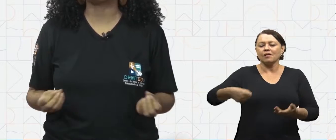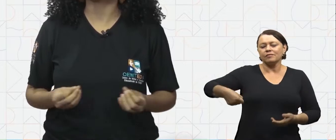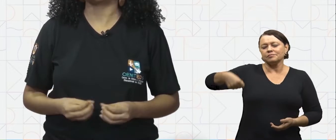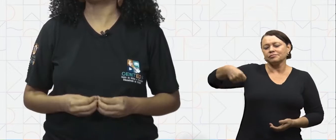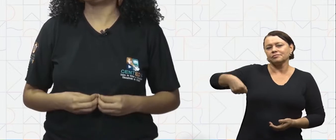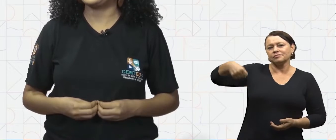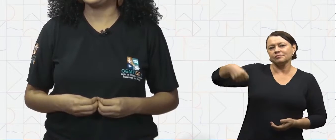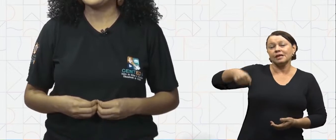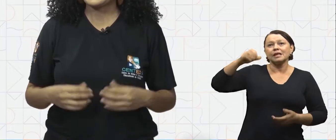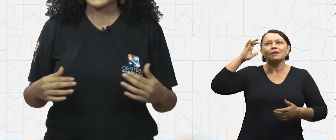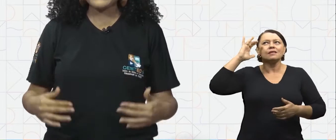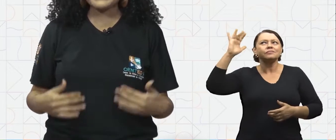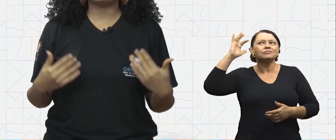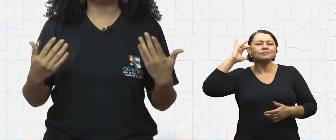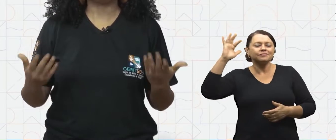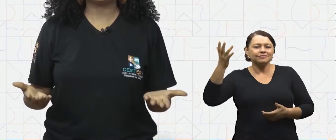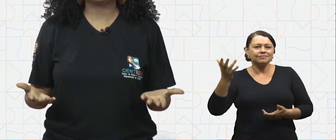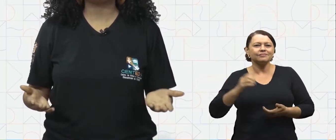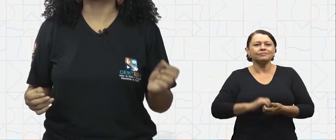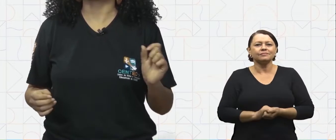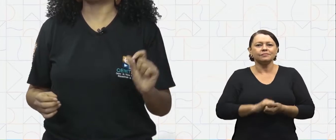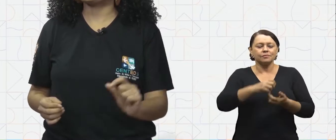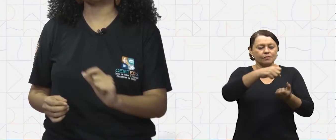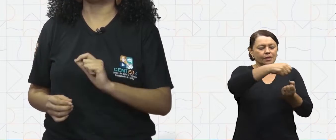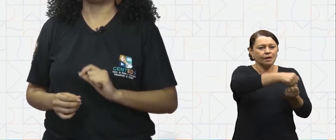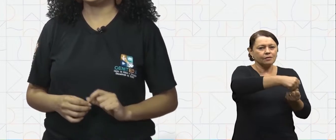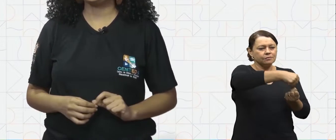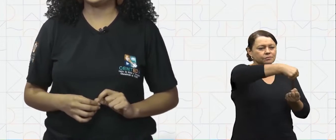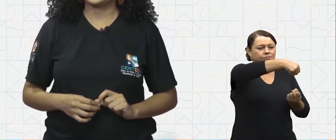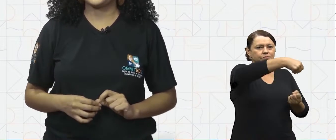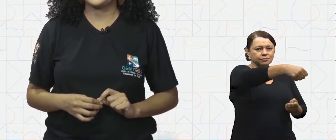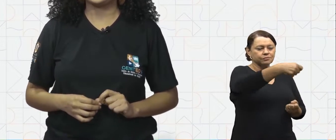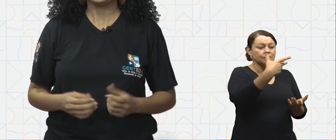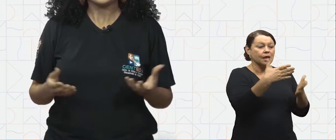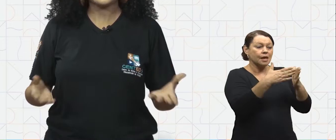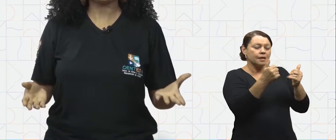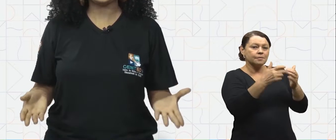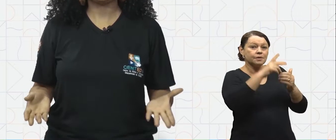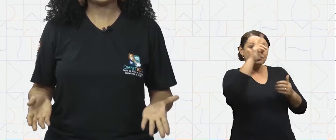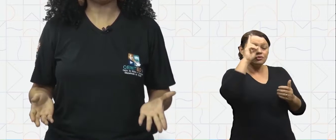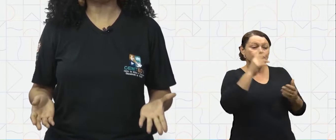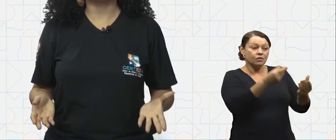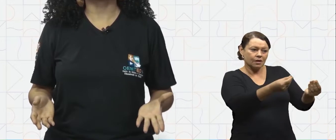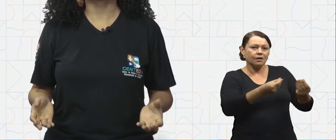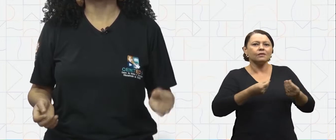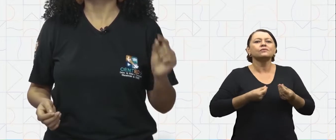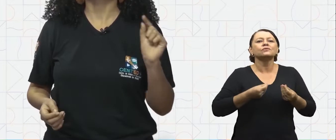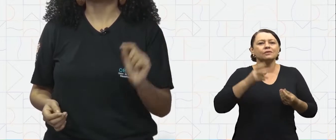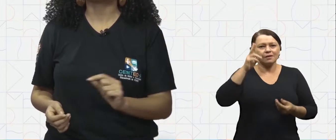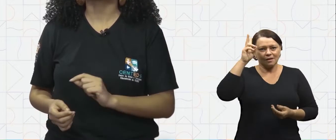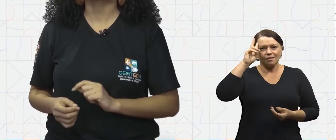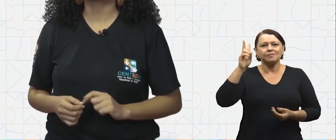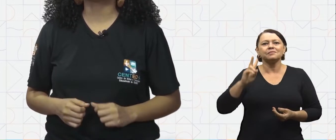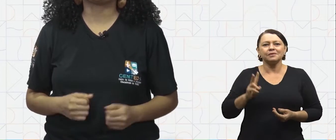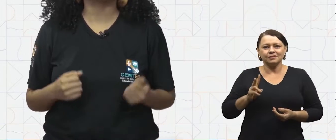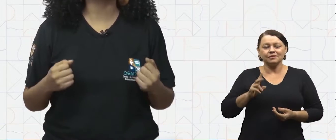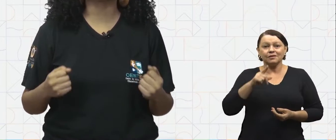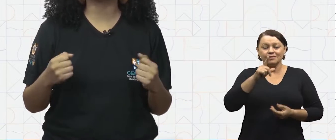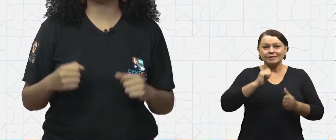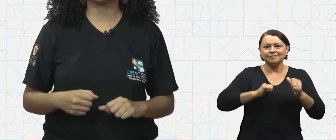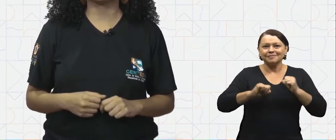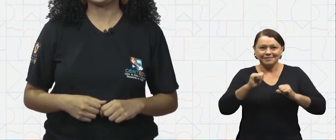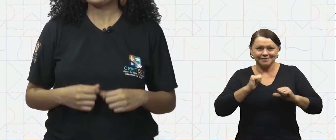da imaginação. Ao abri-la e fazermos um pedido de história, ela nos entrega uma. Sei que você